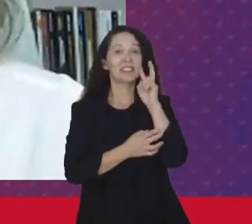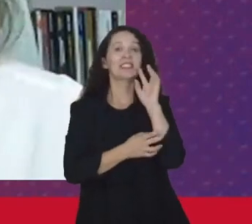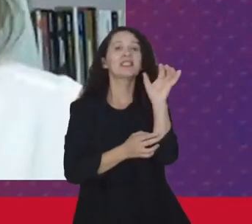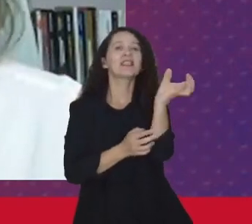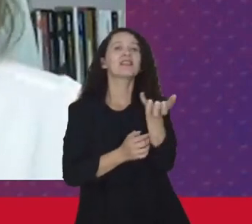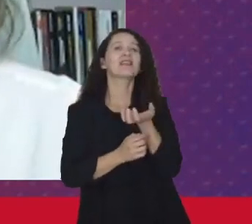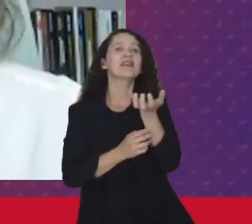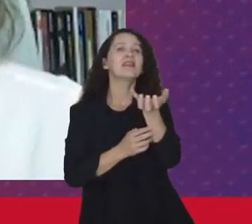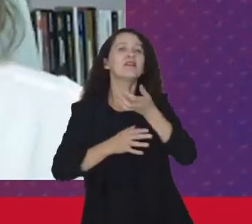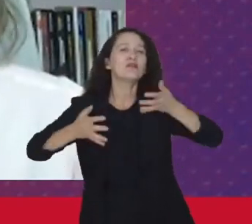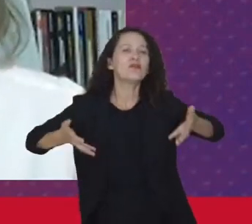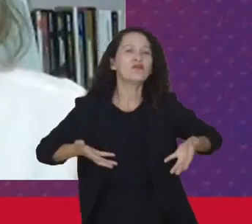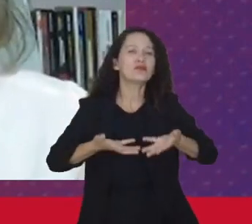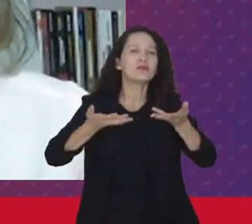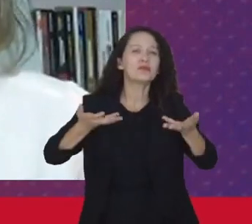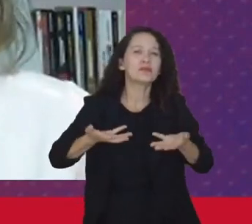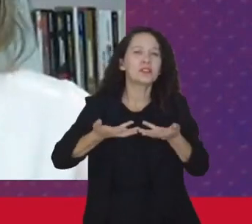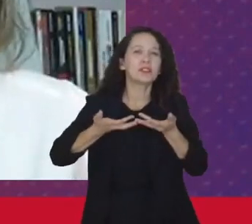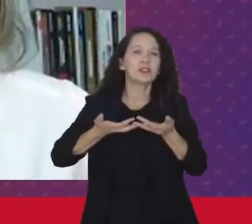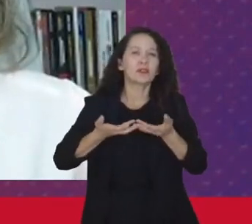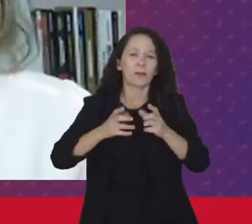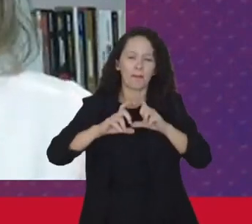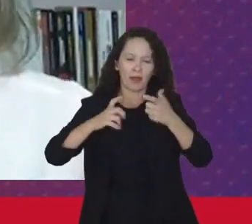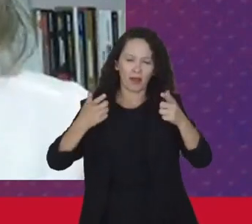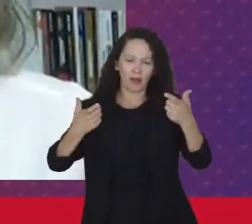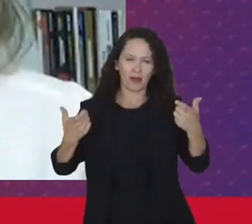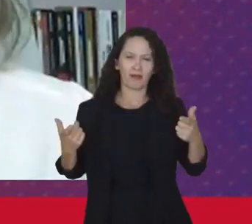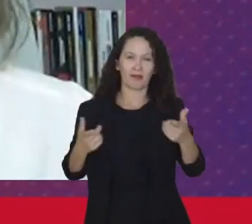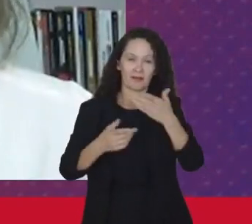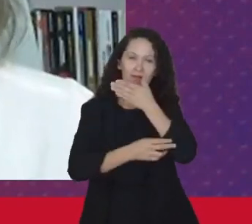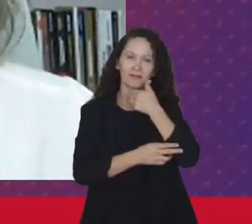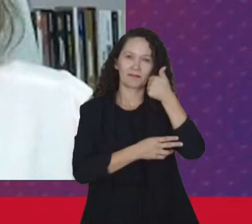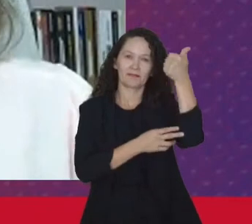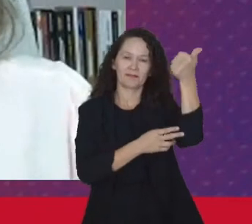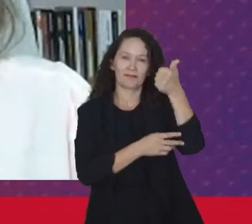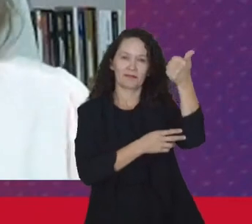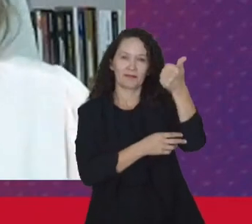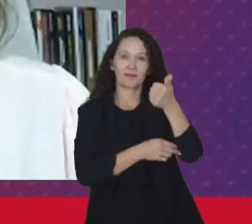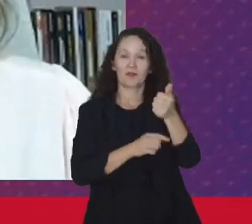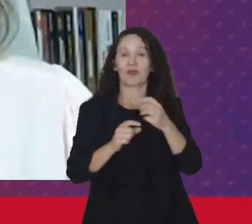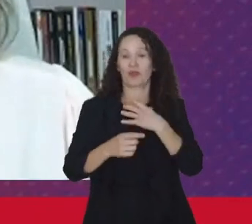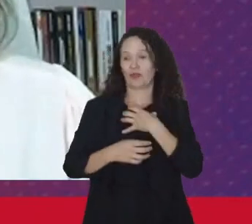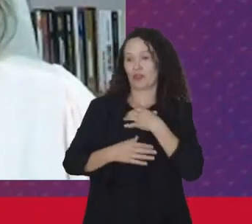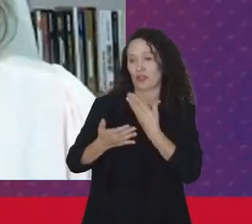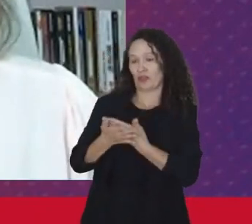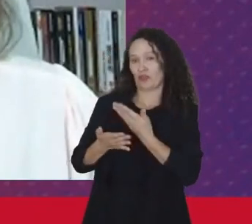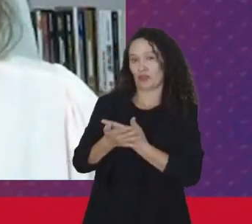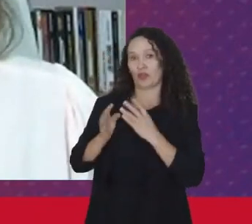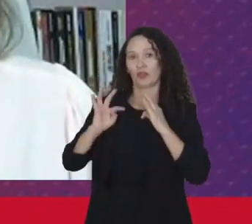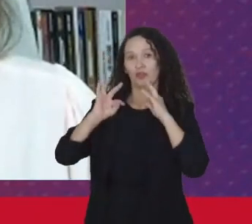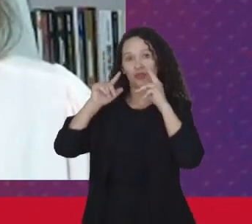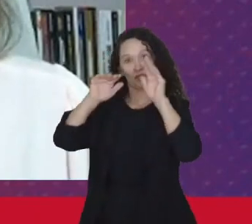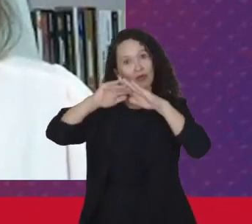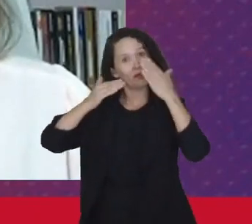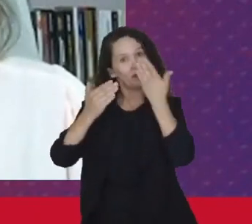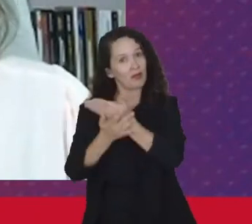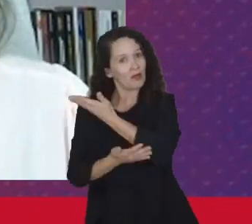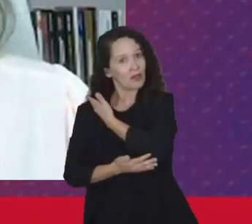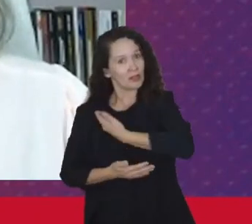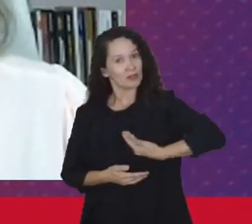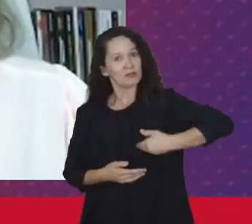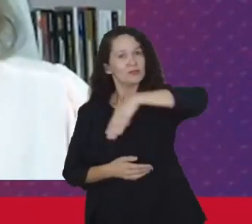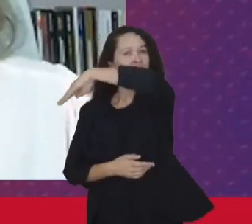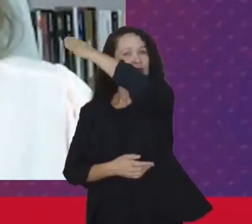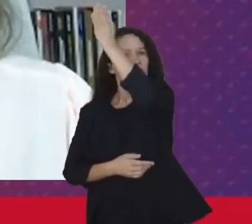o fomento para a expansão e a melhoria das condições de todas as escolas públicas